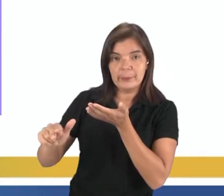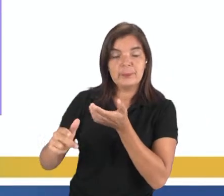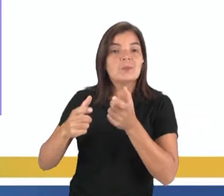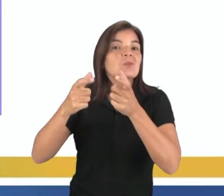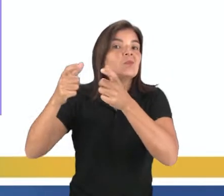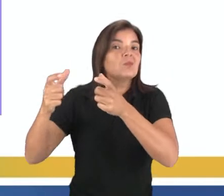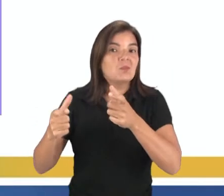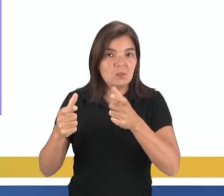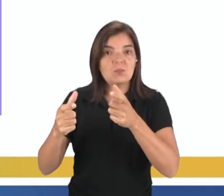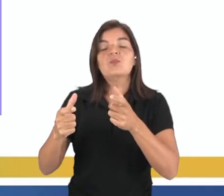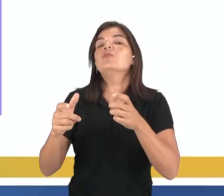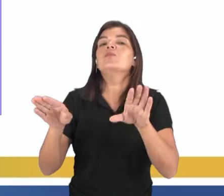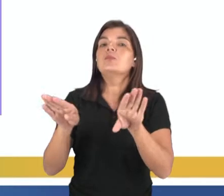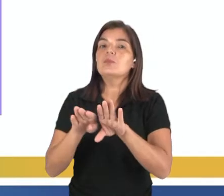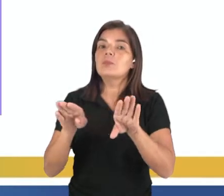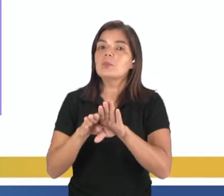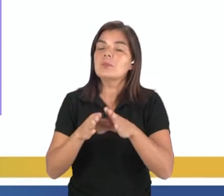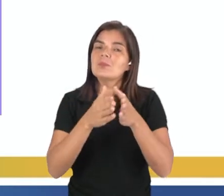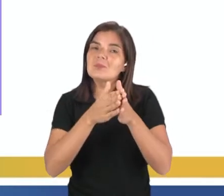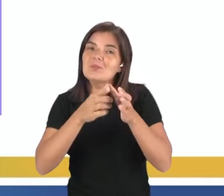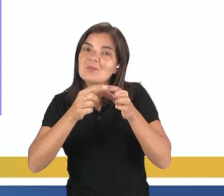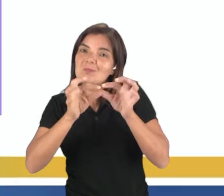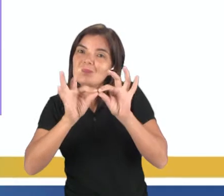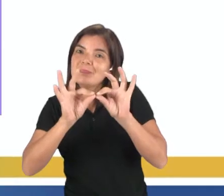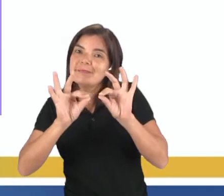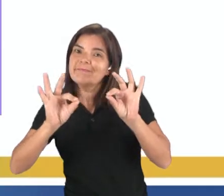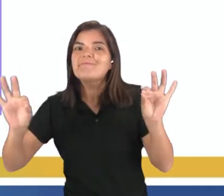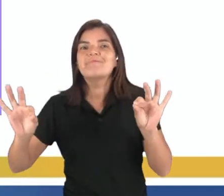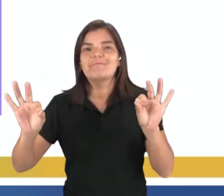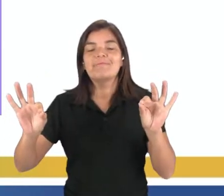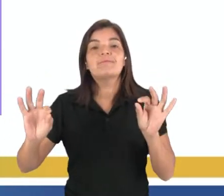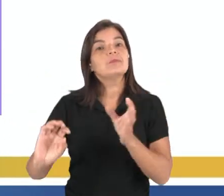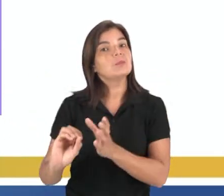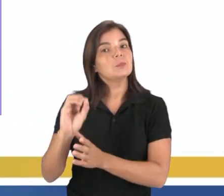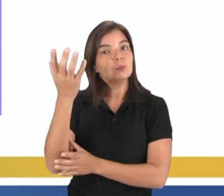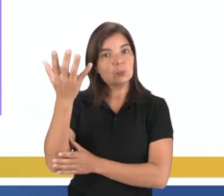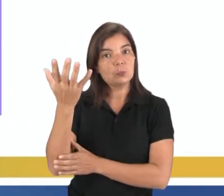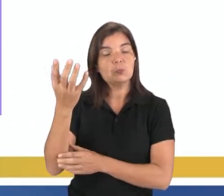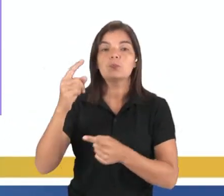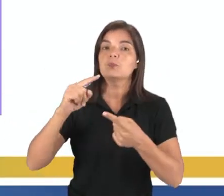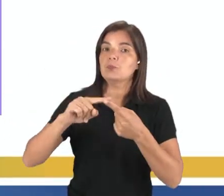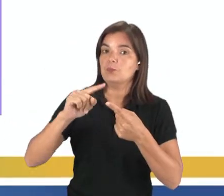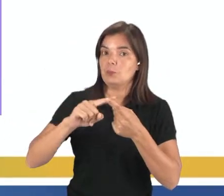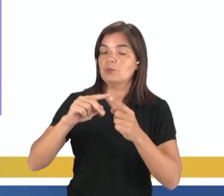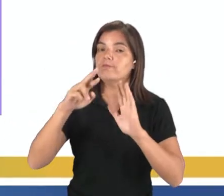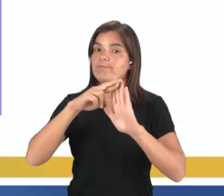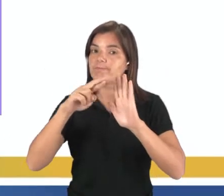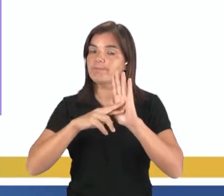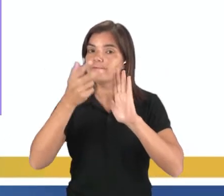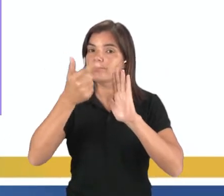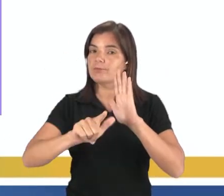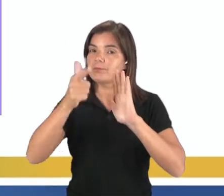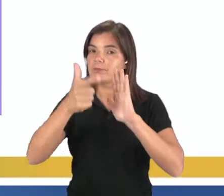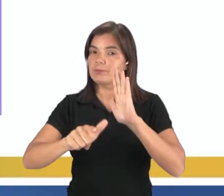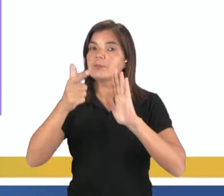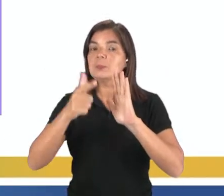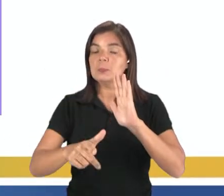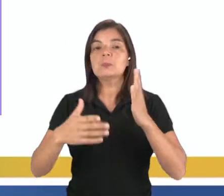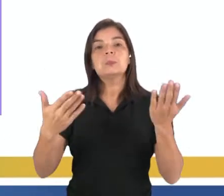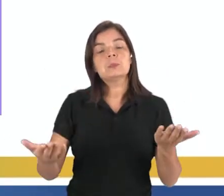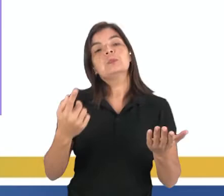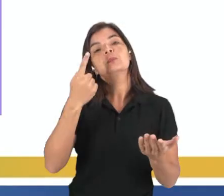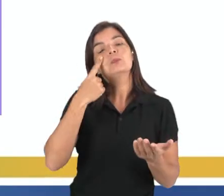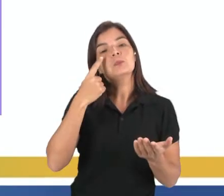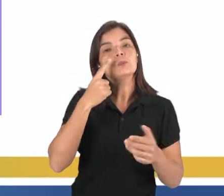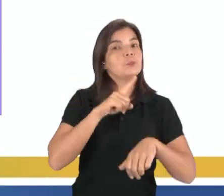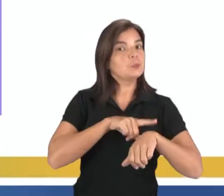uma determinada região por um período maior. O clima, ele é composto de padrões que se repetem ao longo do tempo. Então,